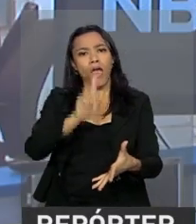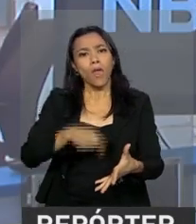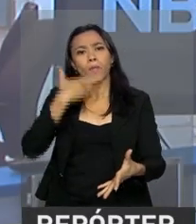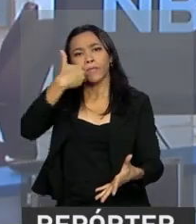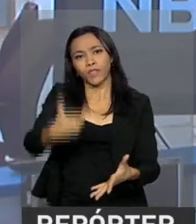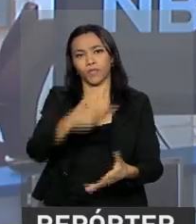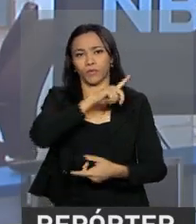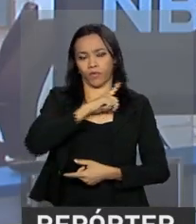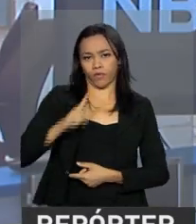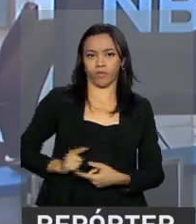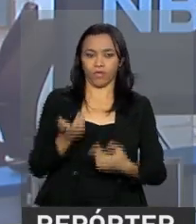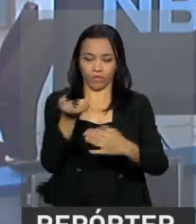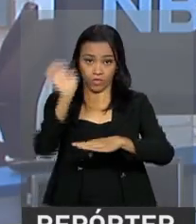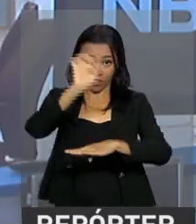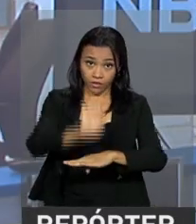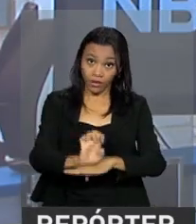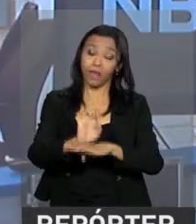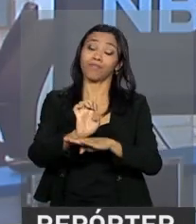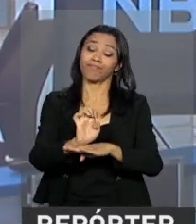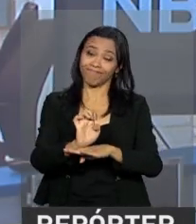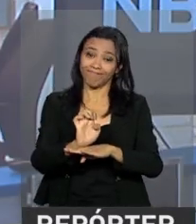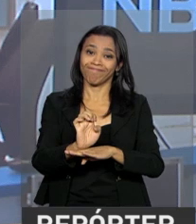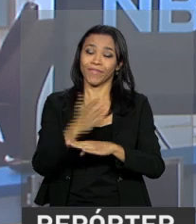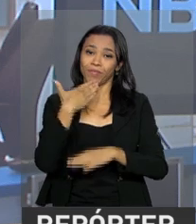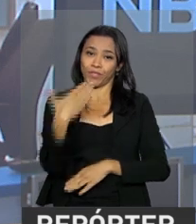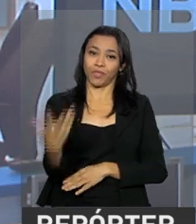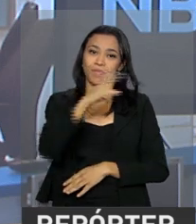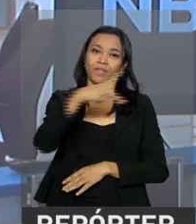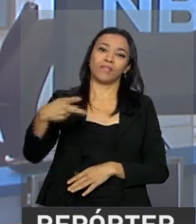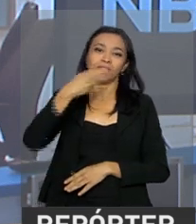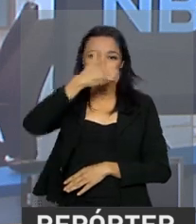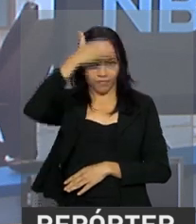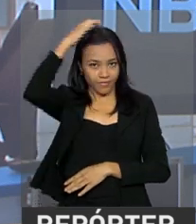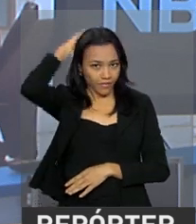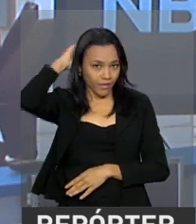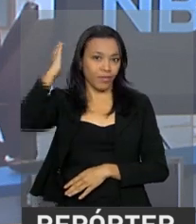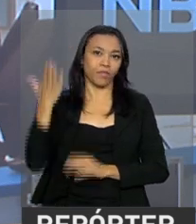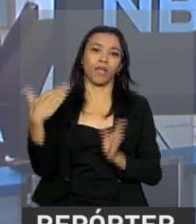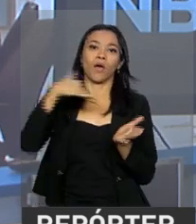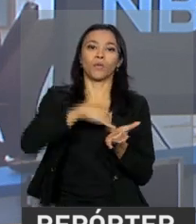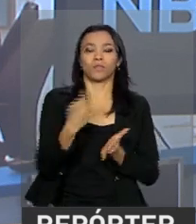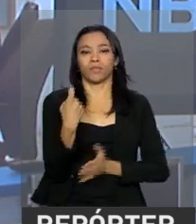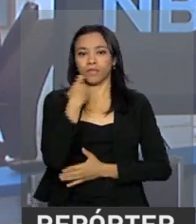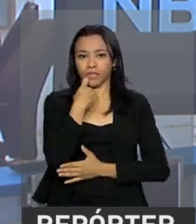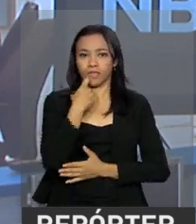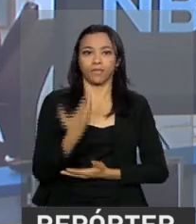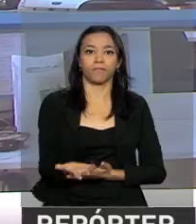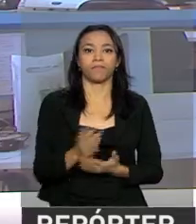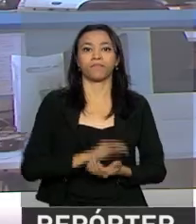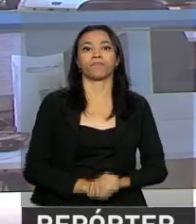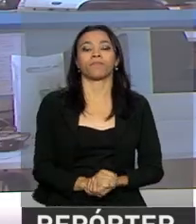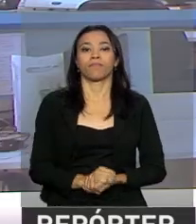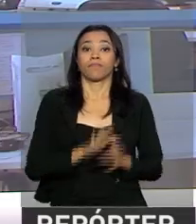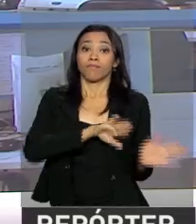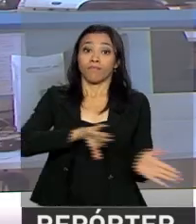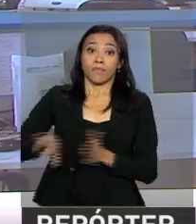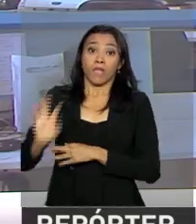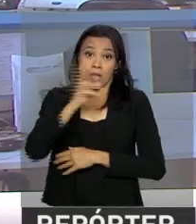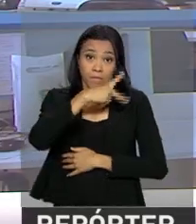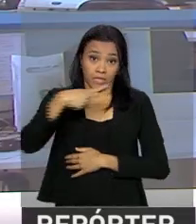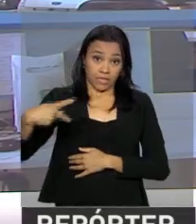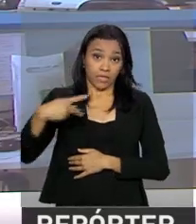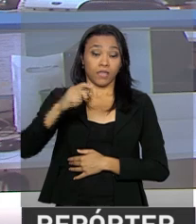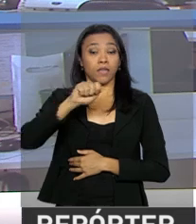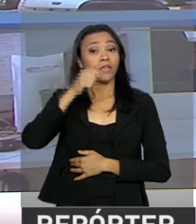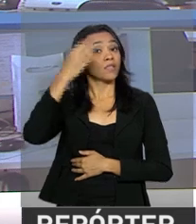pedido do governador do estado, feito ao presidente em exercício, Michel Temer, na última sexta-feira. E a presidente